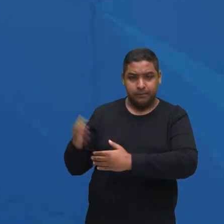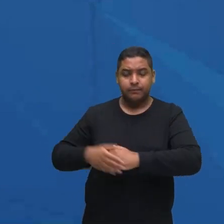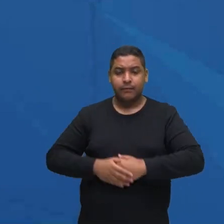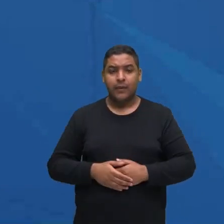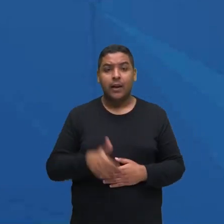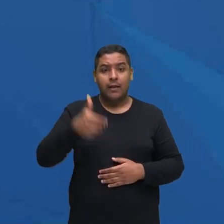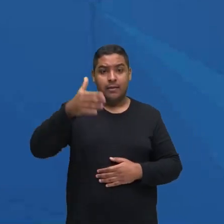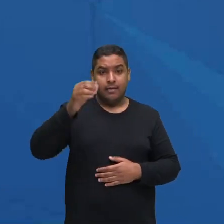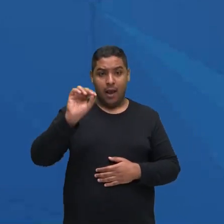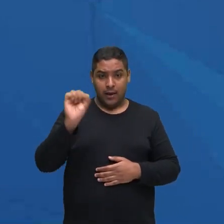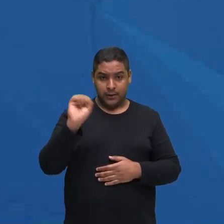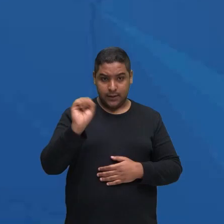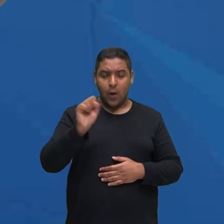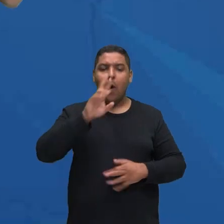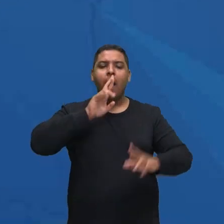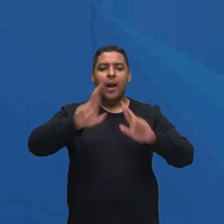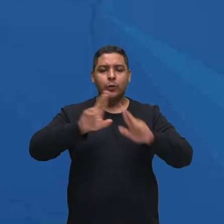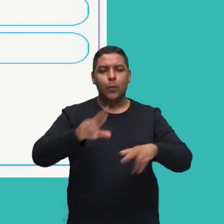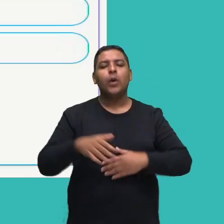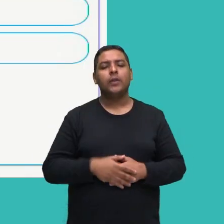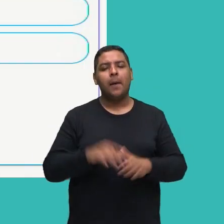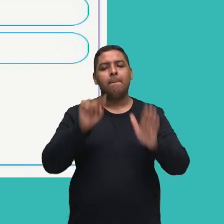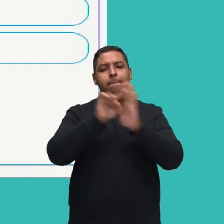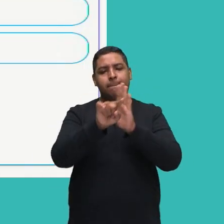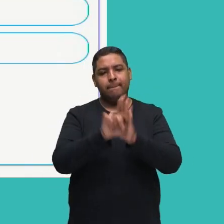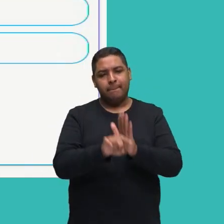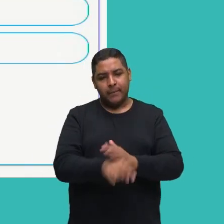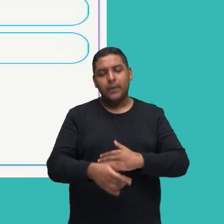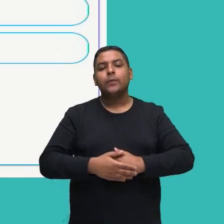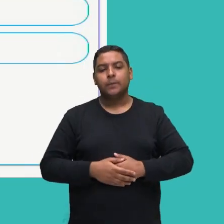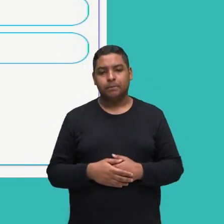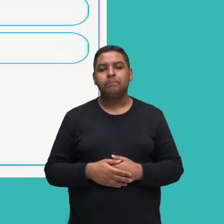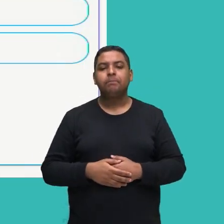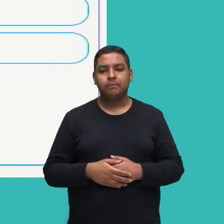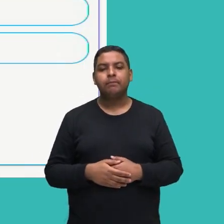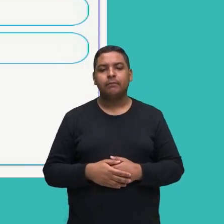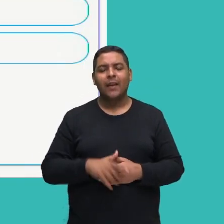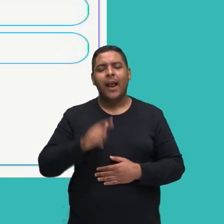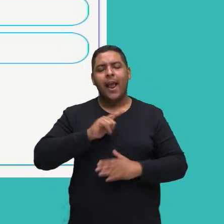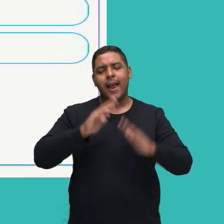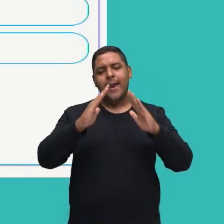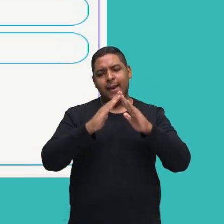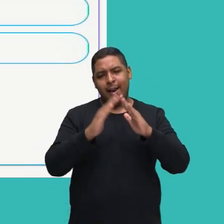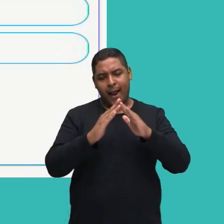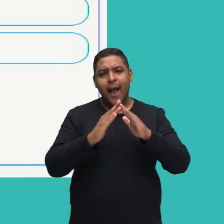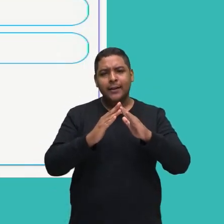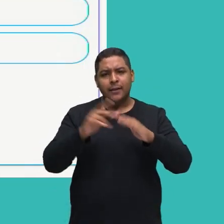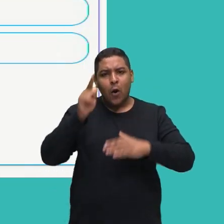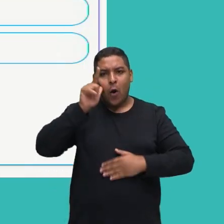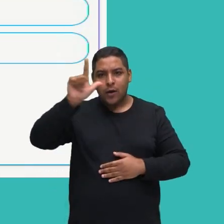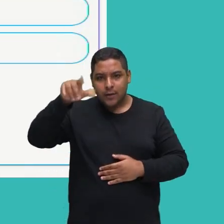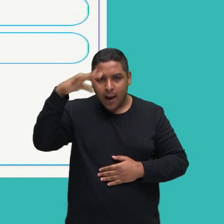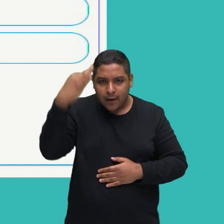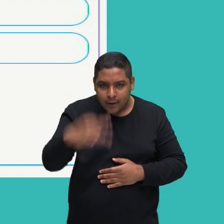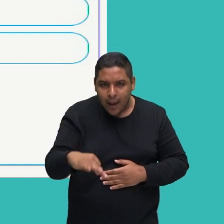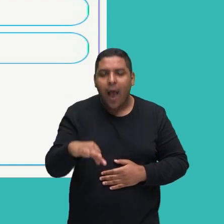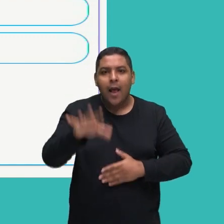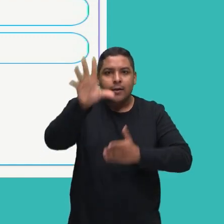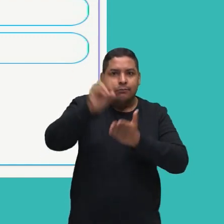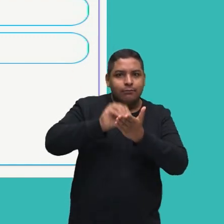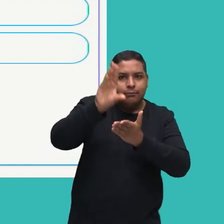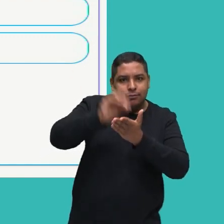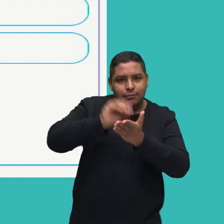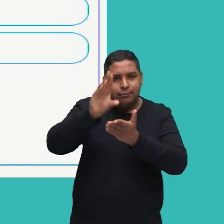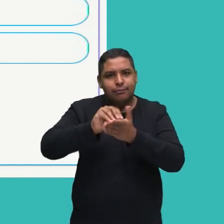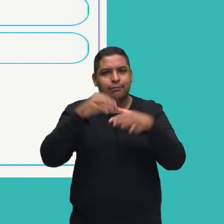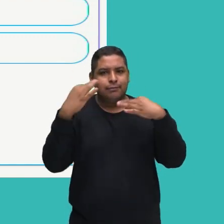você responder aí o nosso quiz na tela. E quem está em casa está respondendo? Está conseguindo acertar? Anota tudo